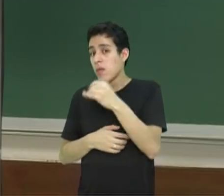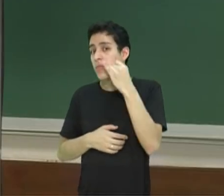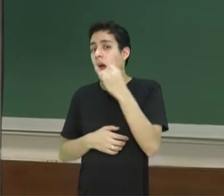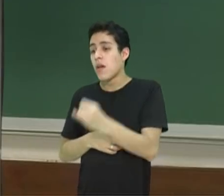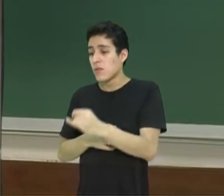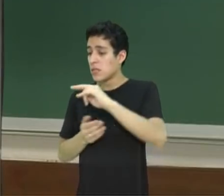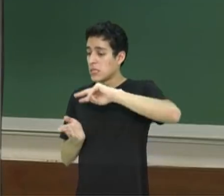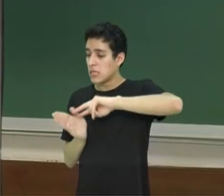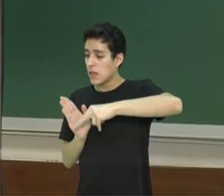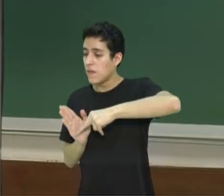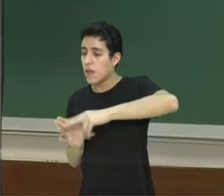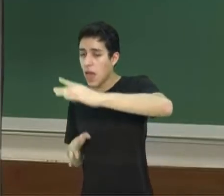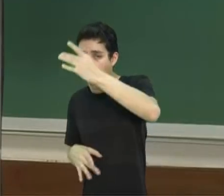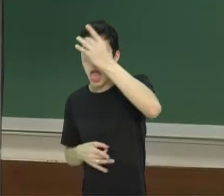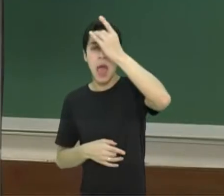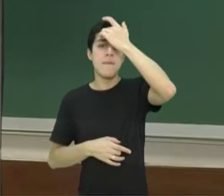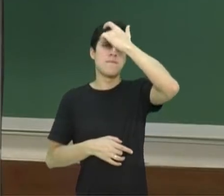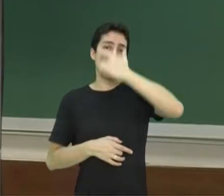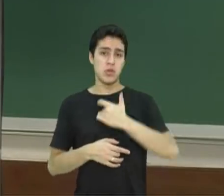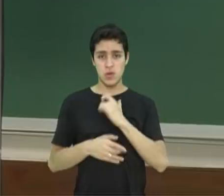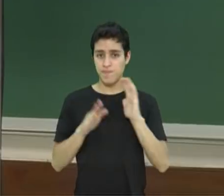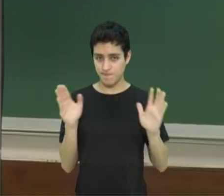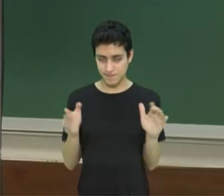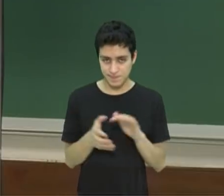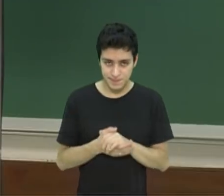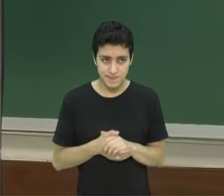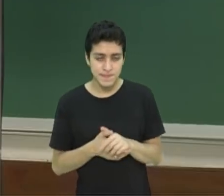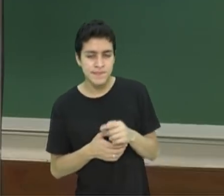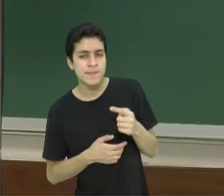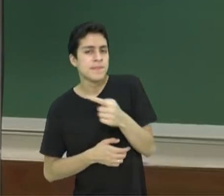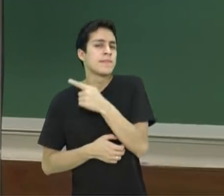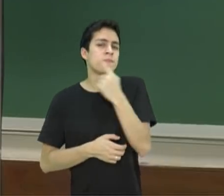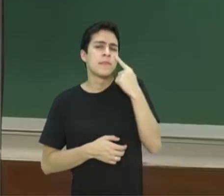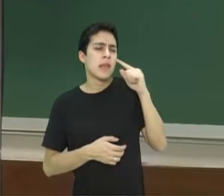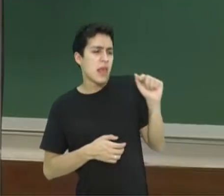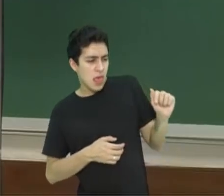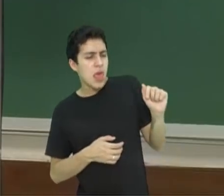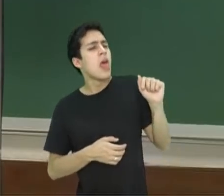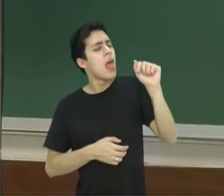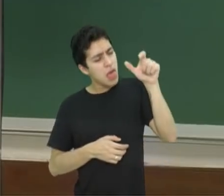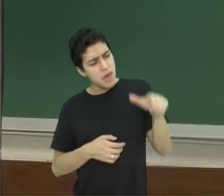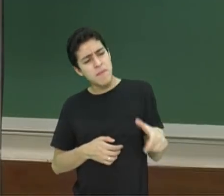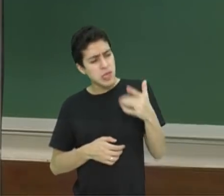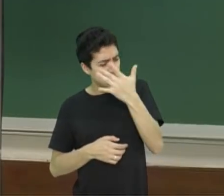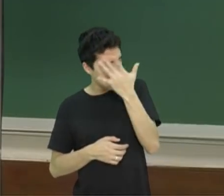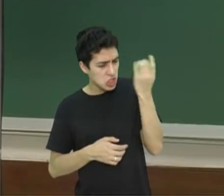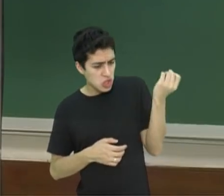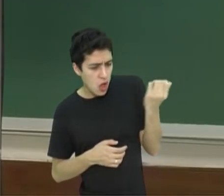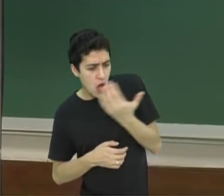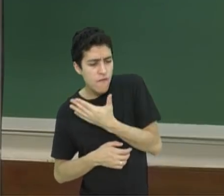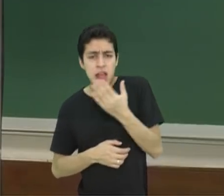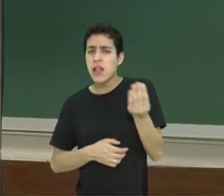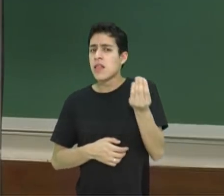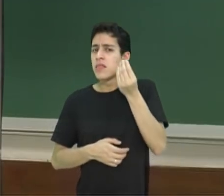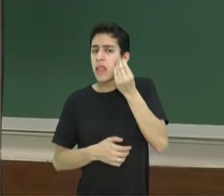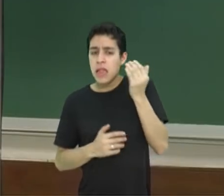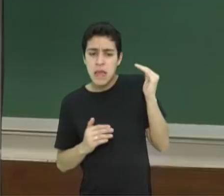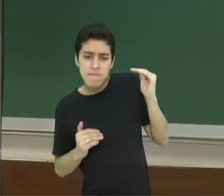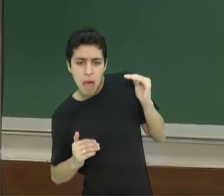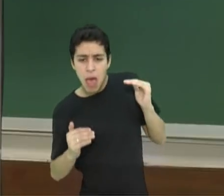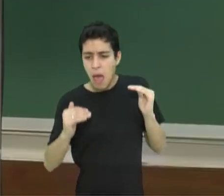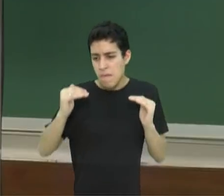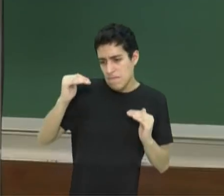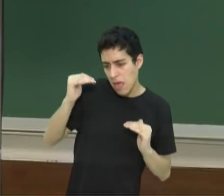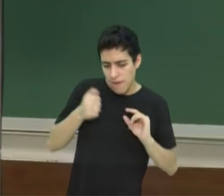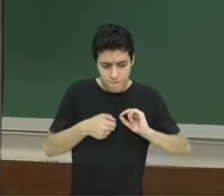né? Então, ali na letra A, nós pensamos um homem moderno que tenta se equilibrar entre